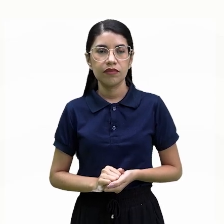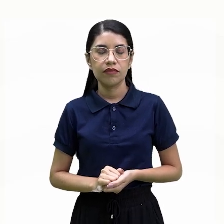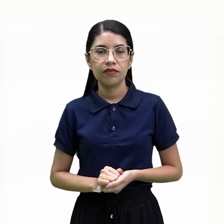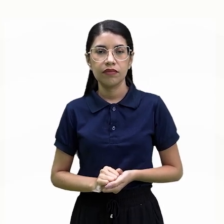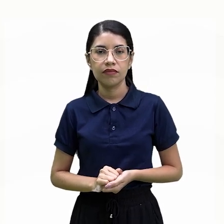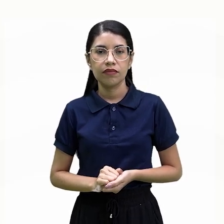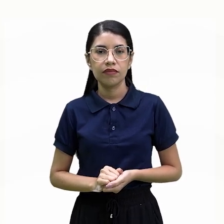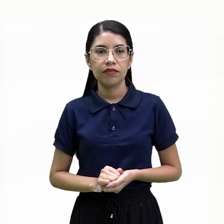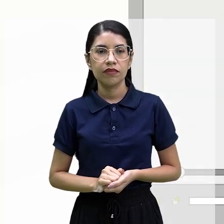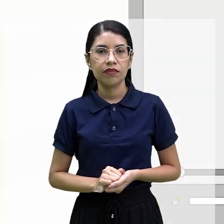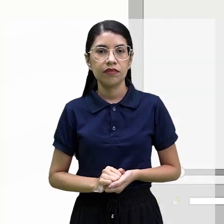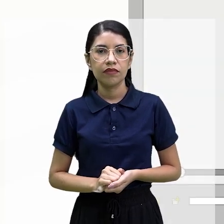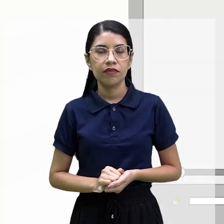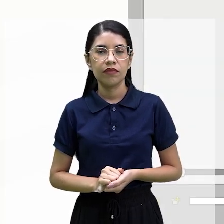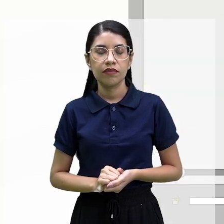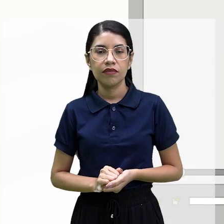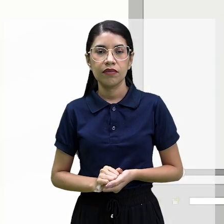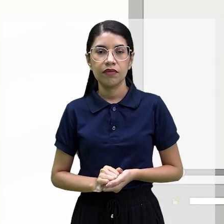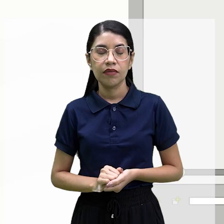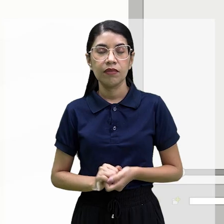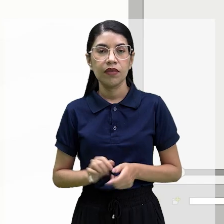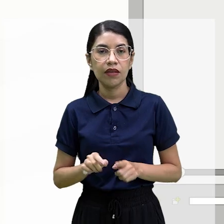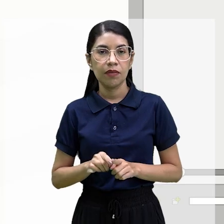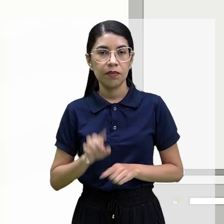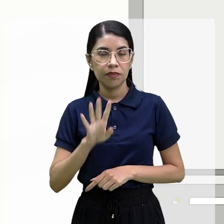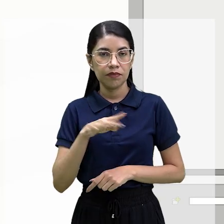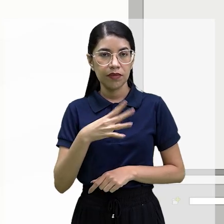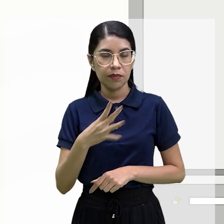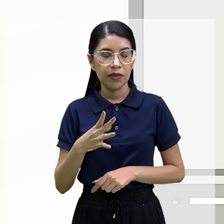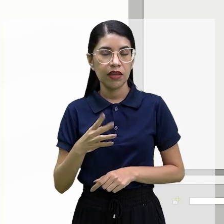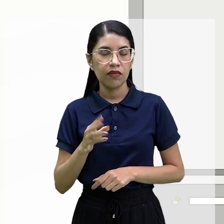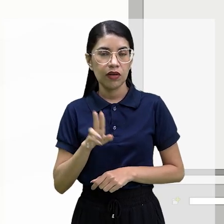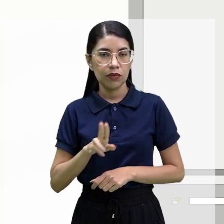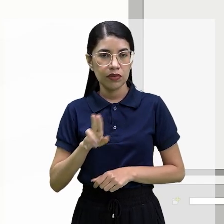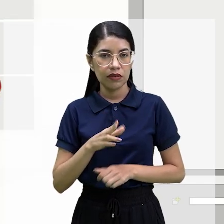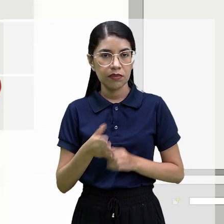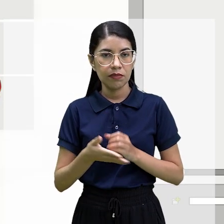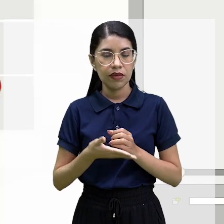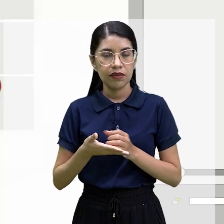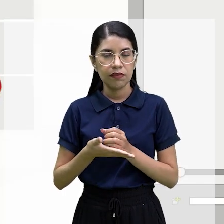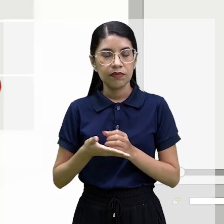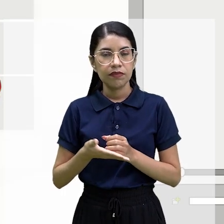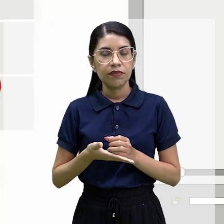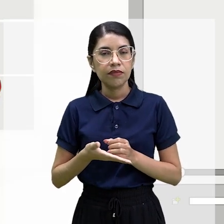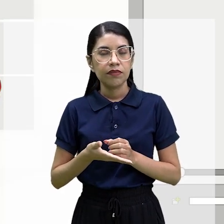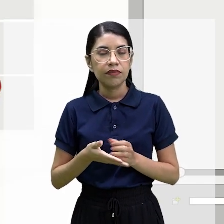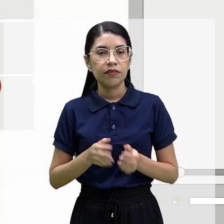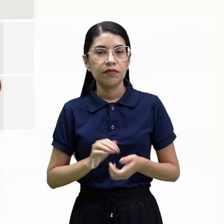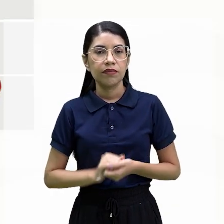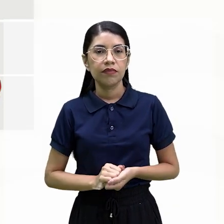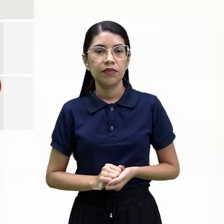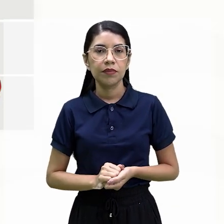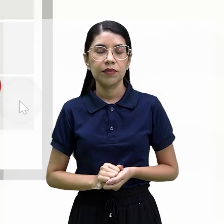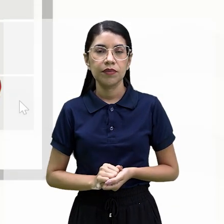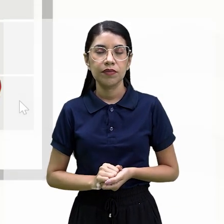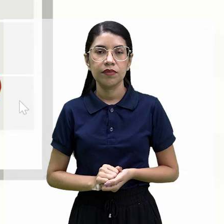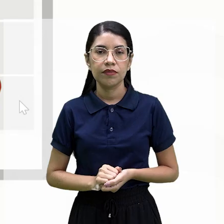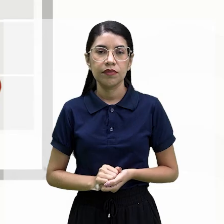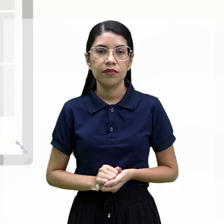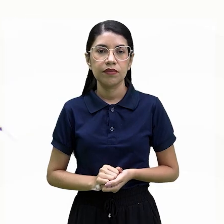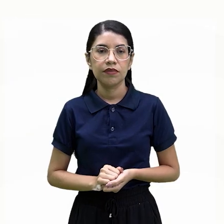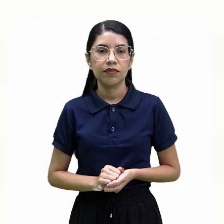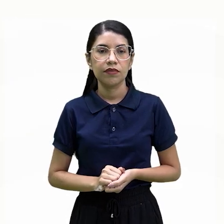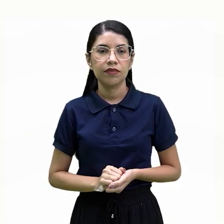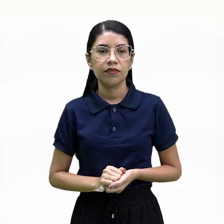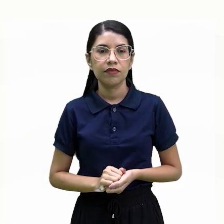E aí, eu vou pegar a tabela que a gente acabou de construir, só para nos auxiliar, para eu não ficar indo e voltando, eu vou colocar ela